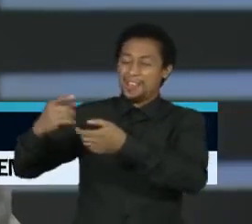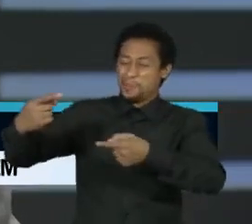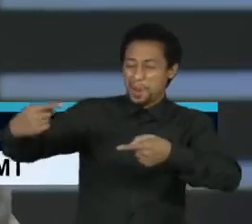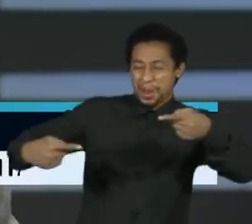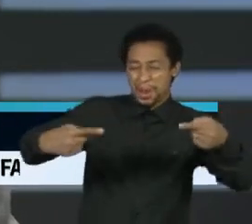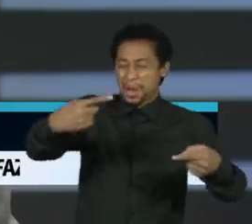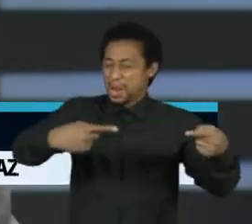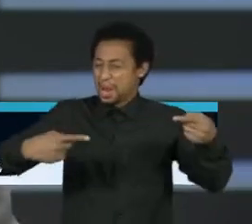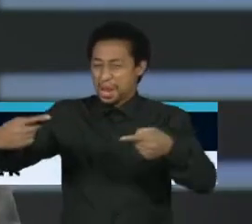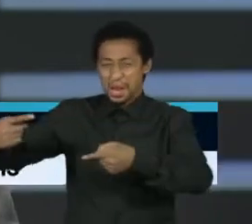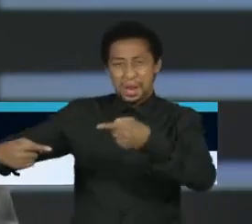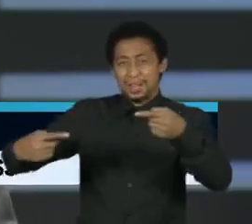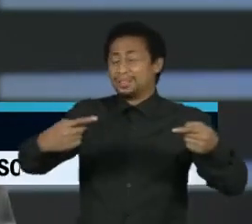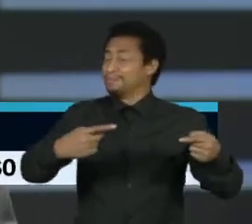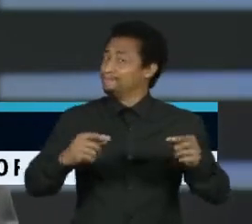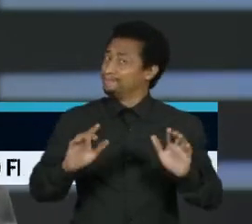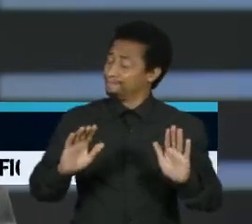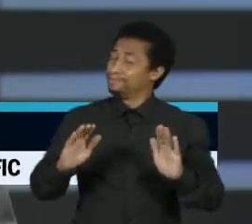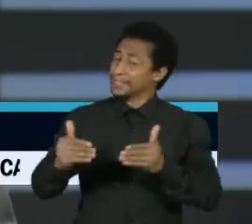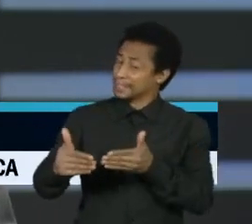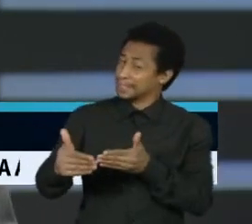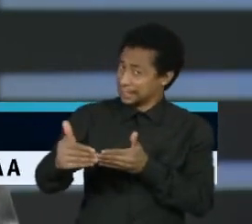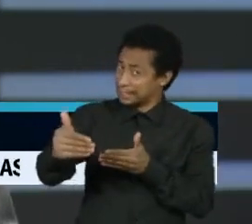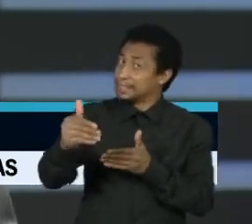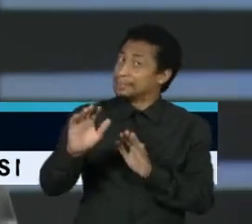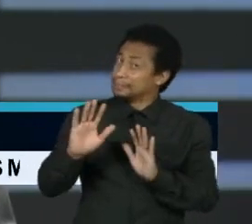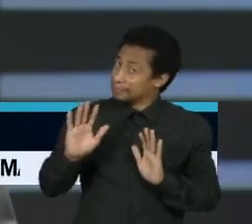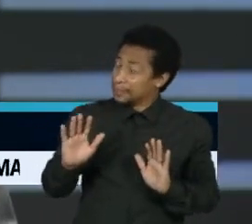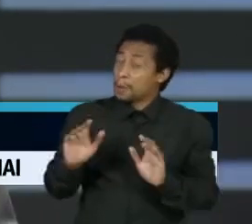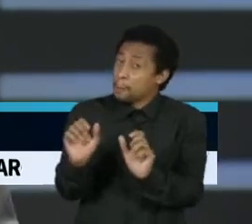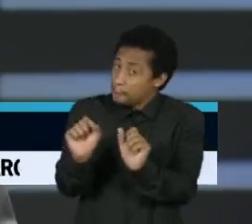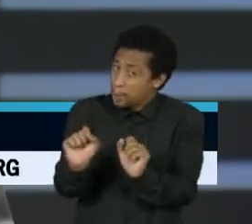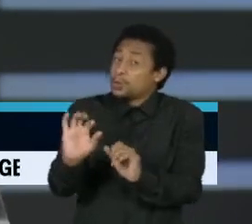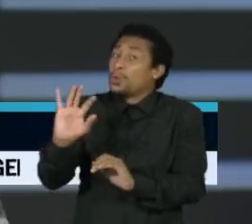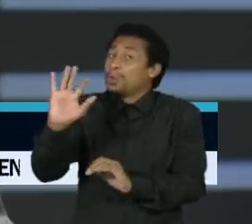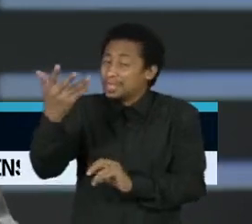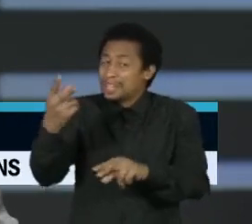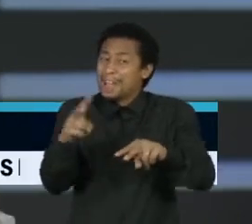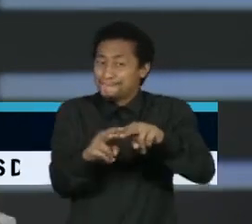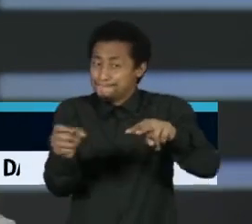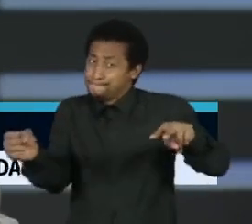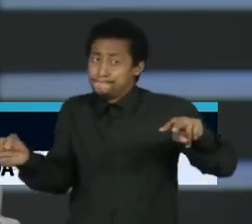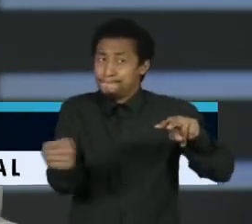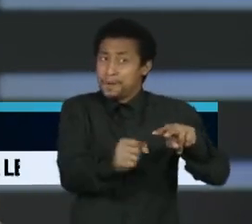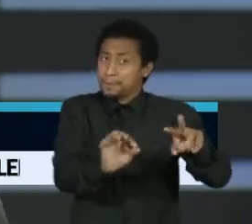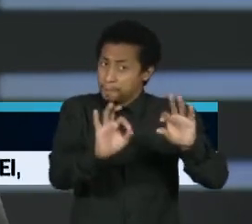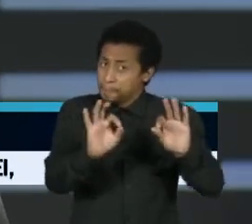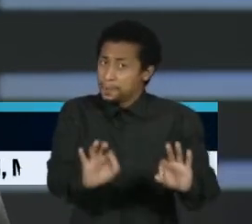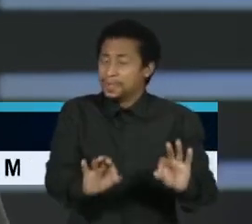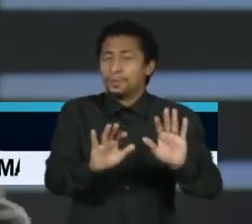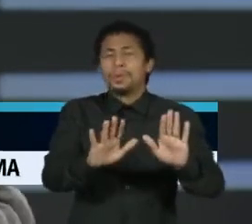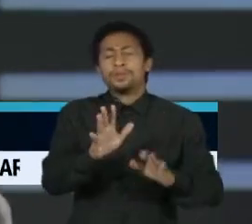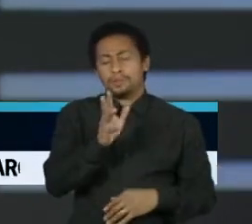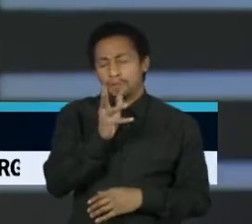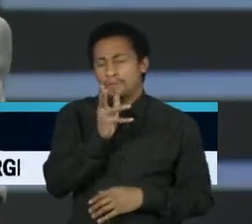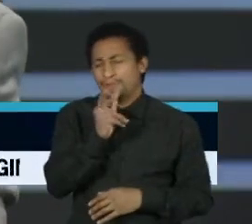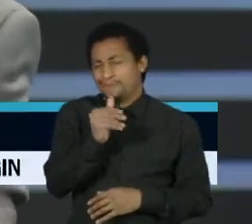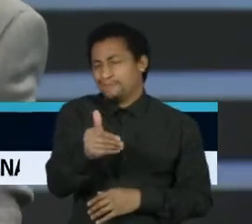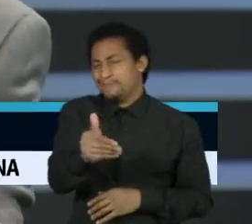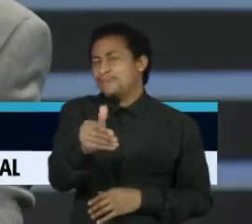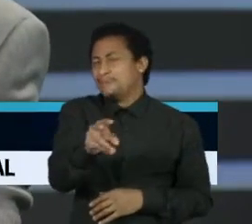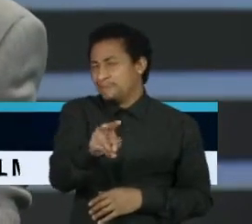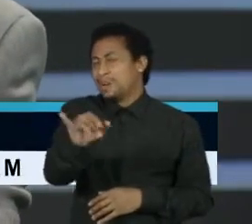me faz acreditar que é possível que ele sim condene. Mas eu acho que isso ainda vai demorar mais tempo.